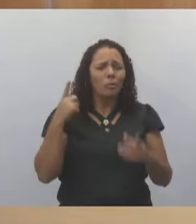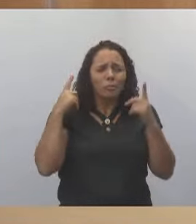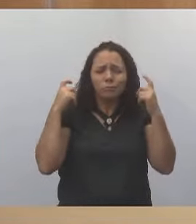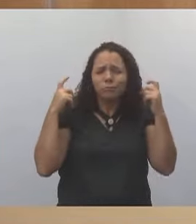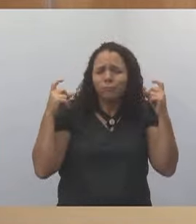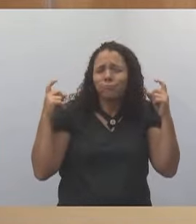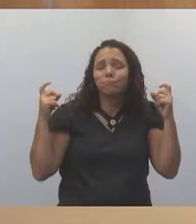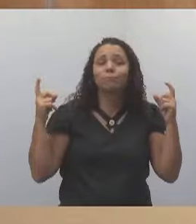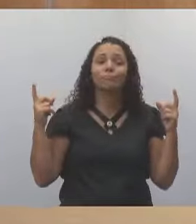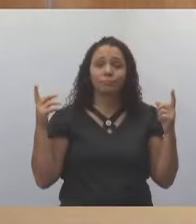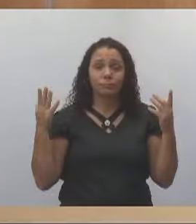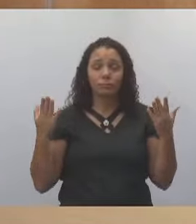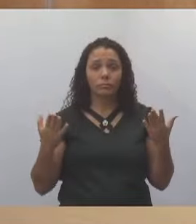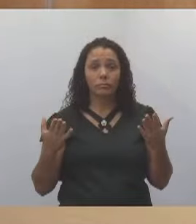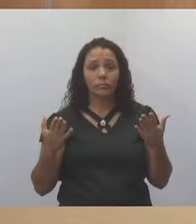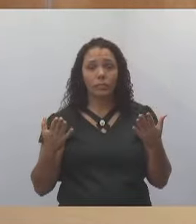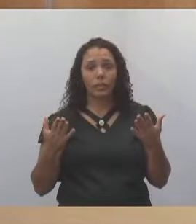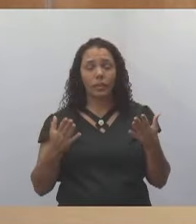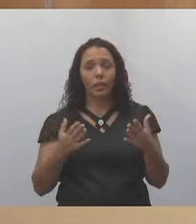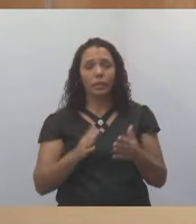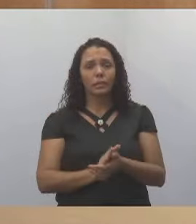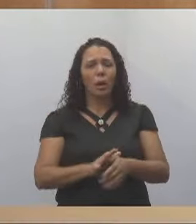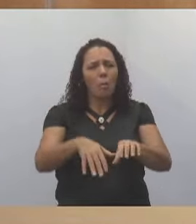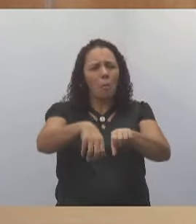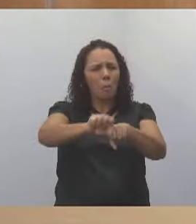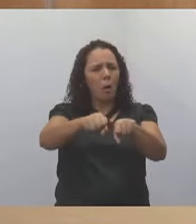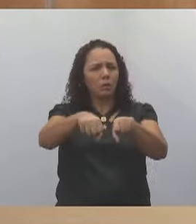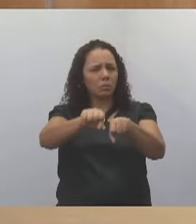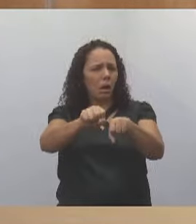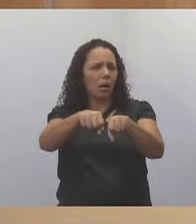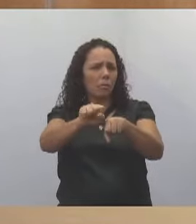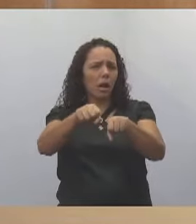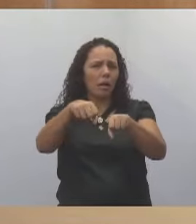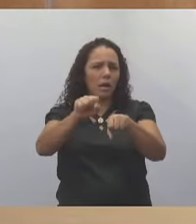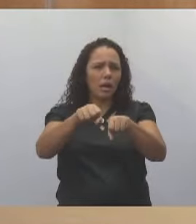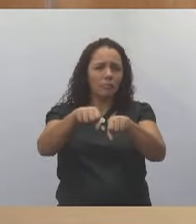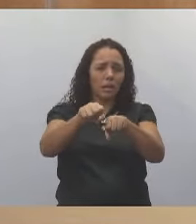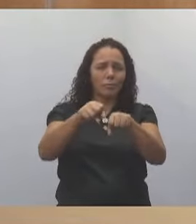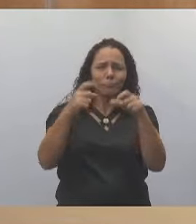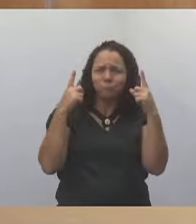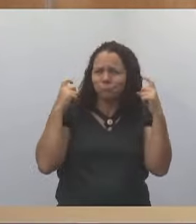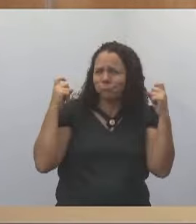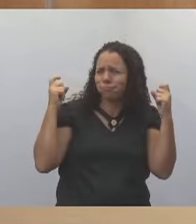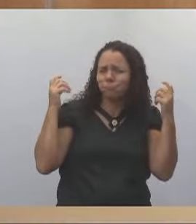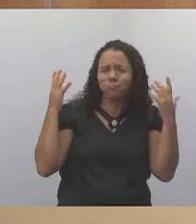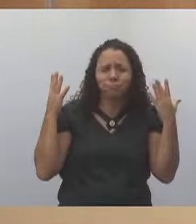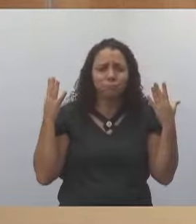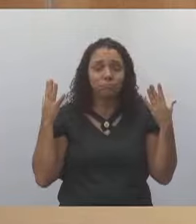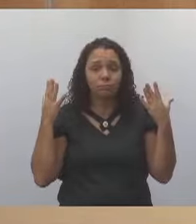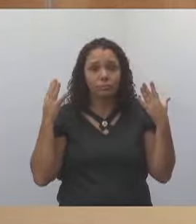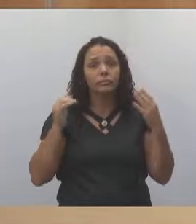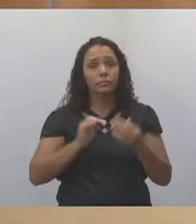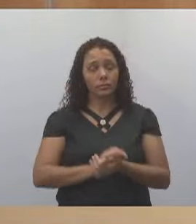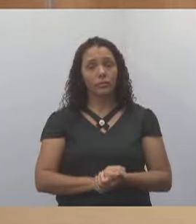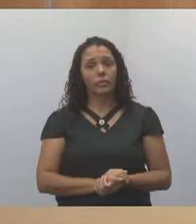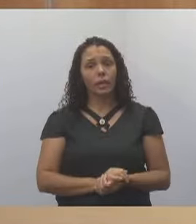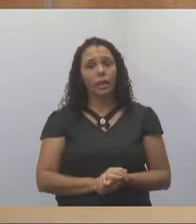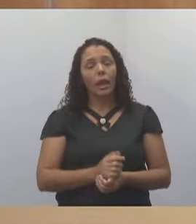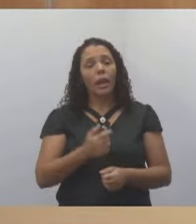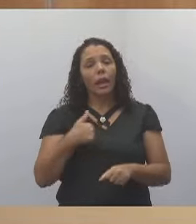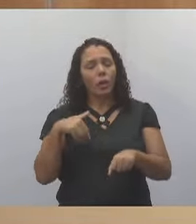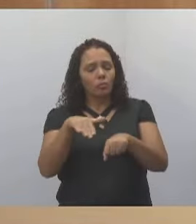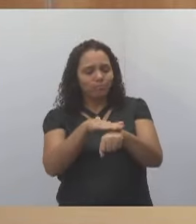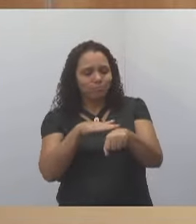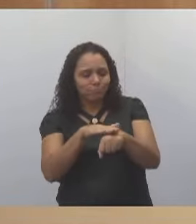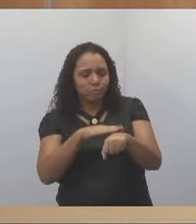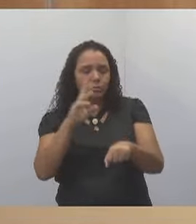que é o ruído do escapamento dessas motocicletas. Eu estava conversando há pouquinho tempo aqui com o